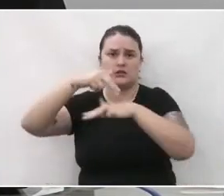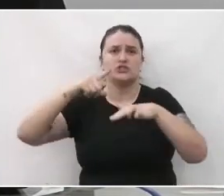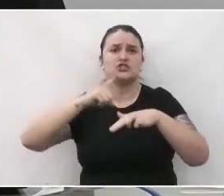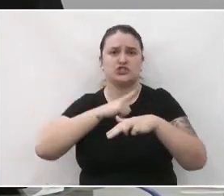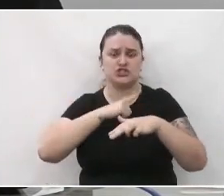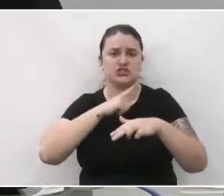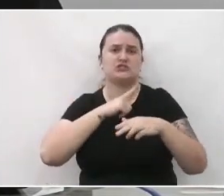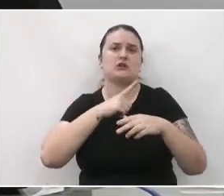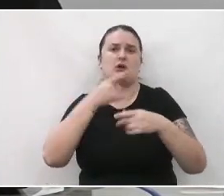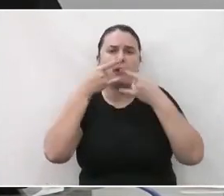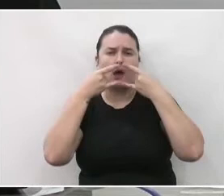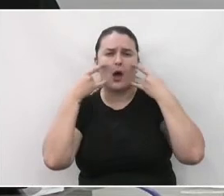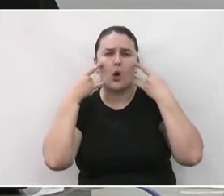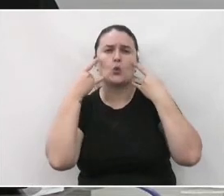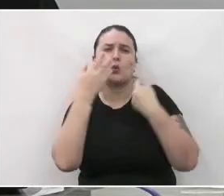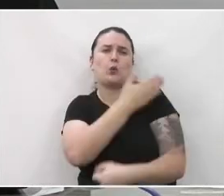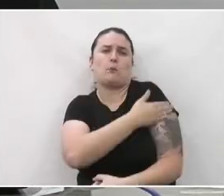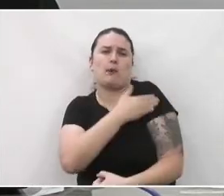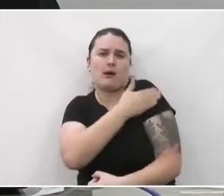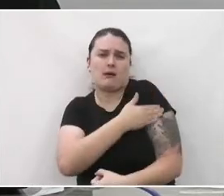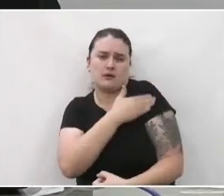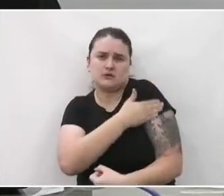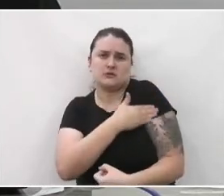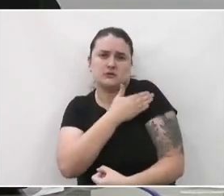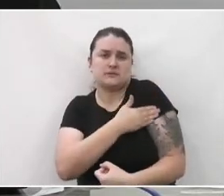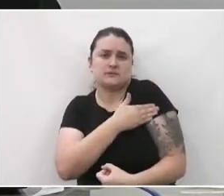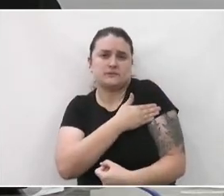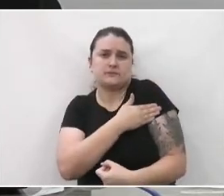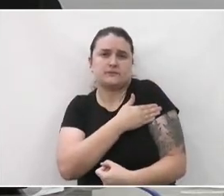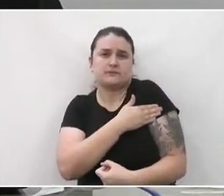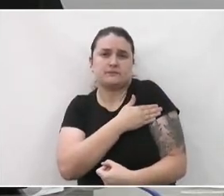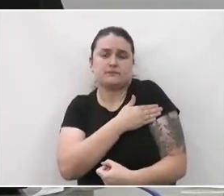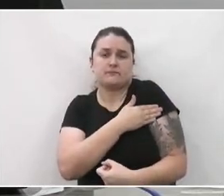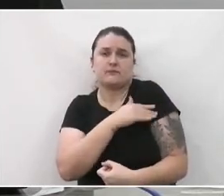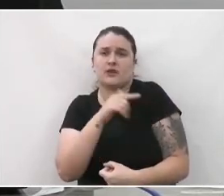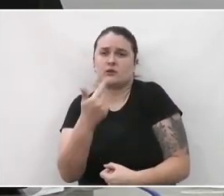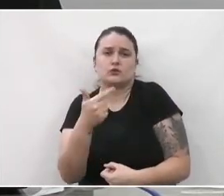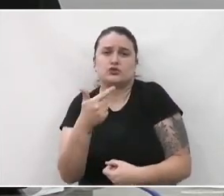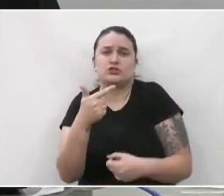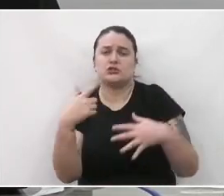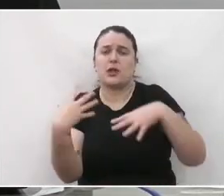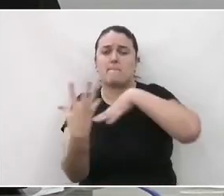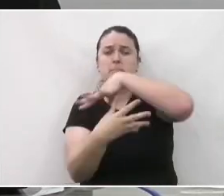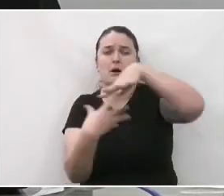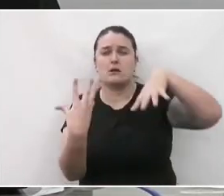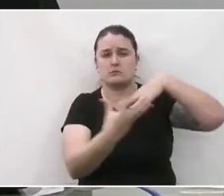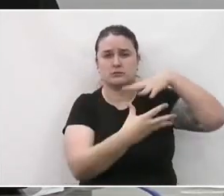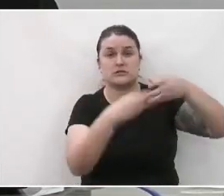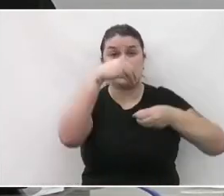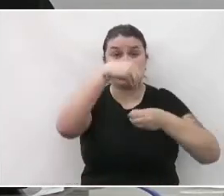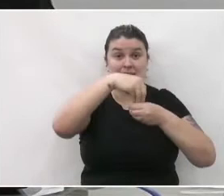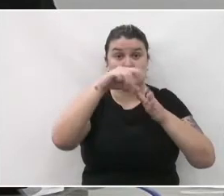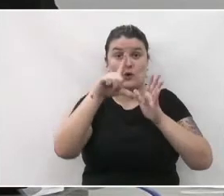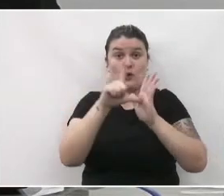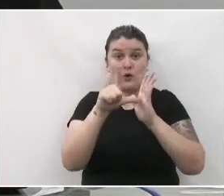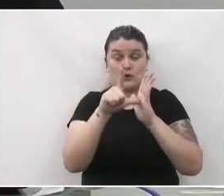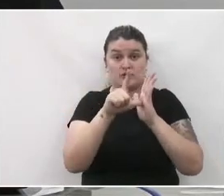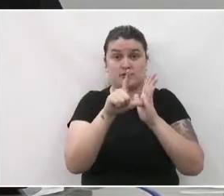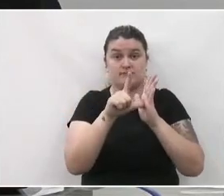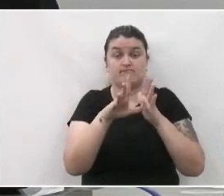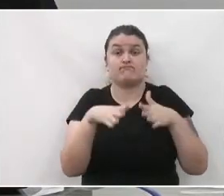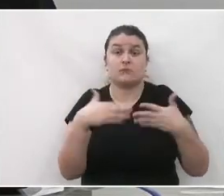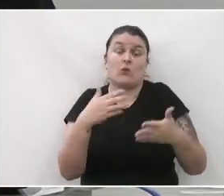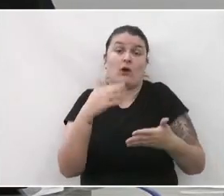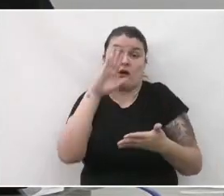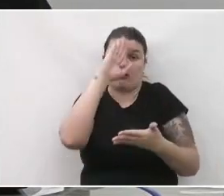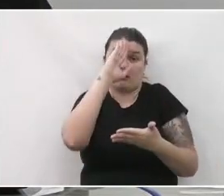as medidas, com álcool em gel, com a utilização de máscaras, e não tinha aquele tumulto dentro da loja. Então, eu